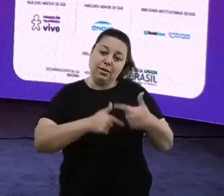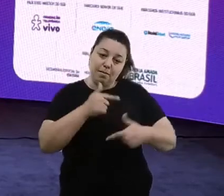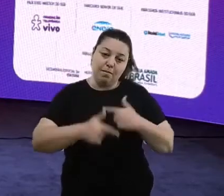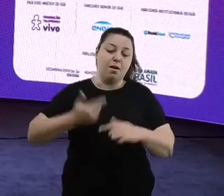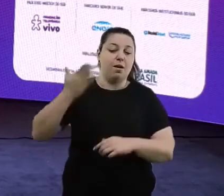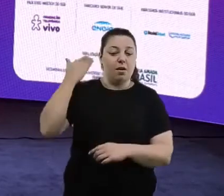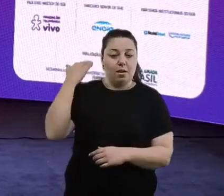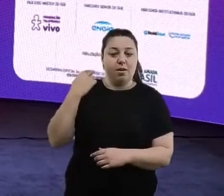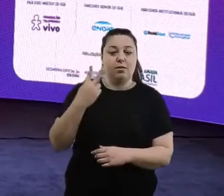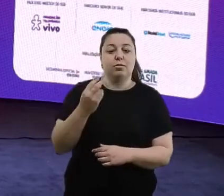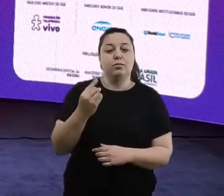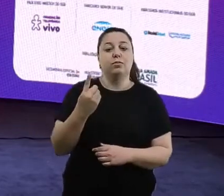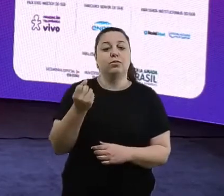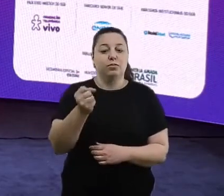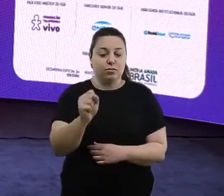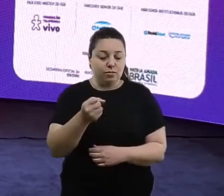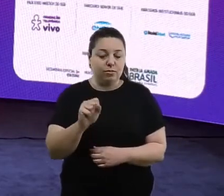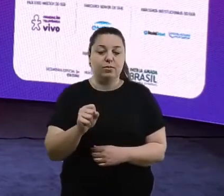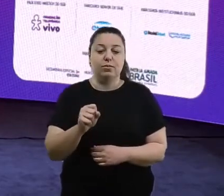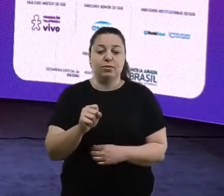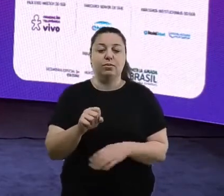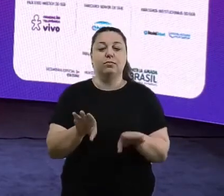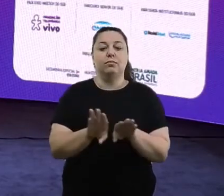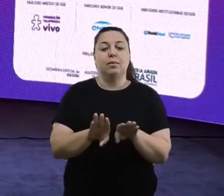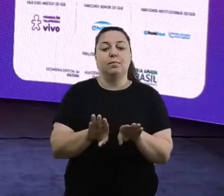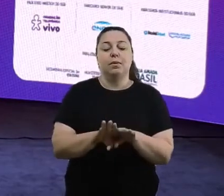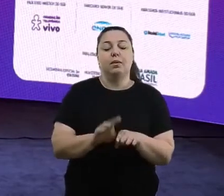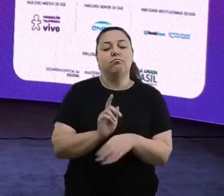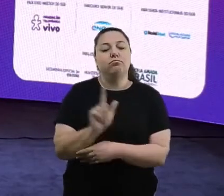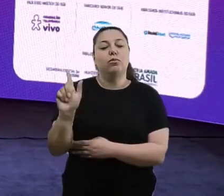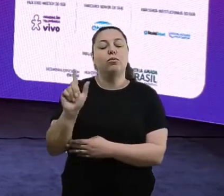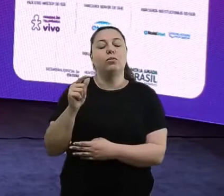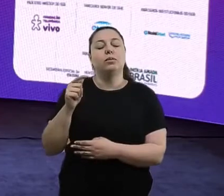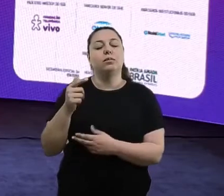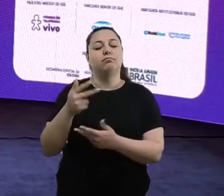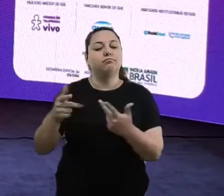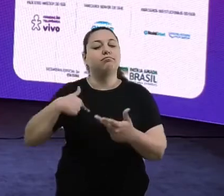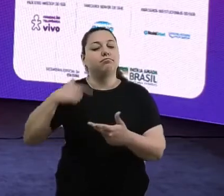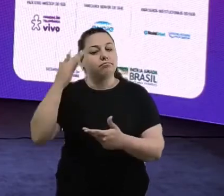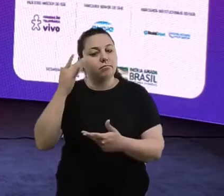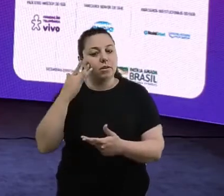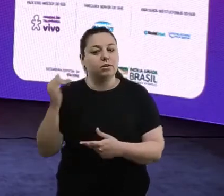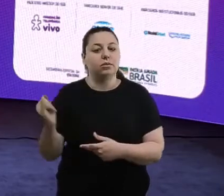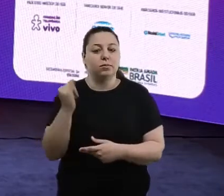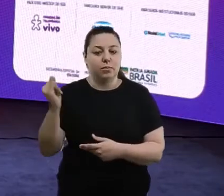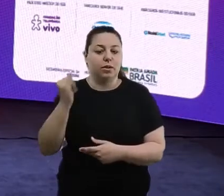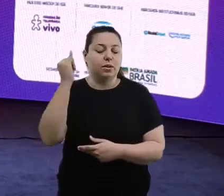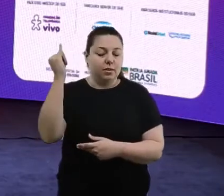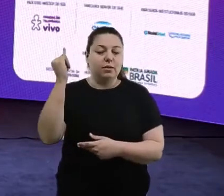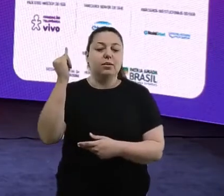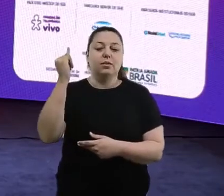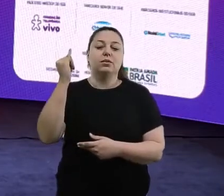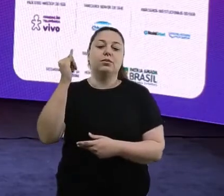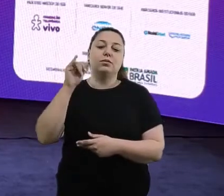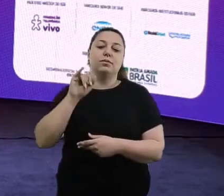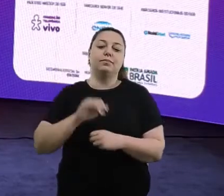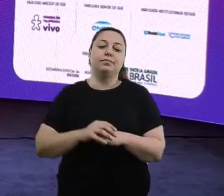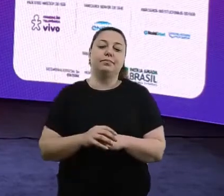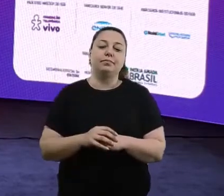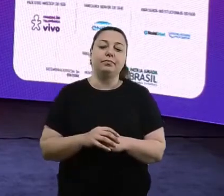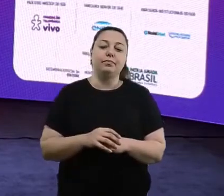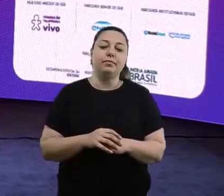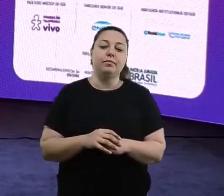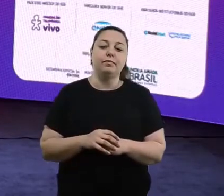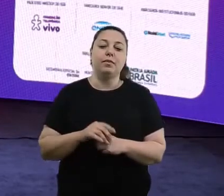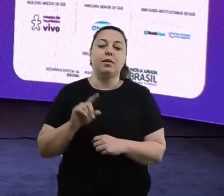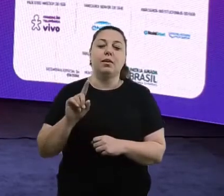outra atuação que eu acho muito importante quando a gente fala de Data for Good, é realmente a alfabetização